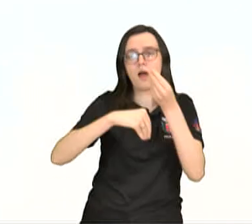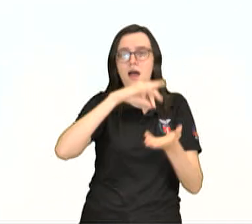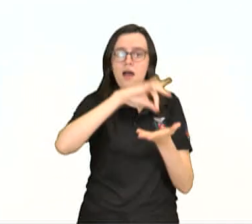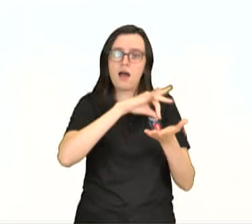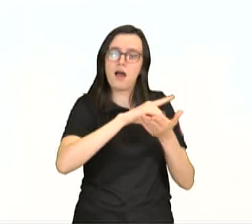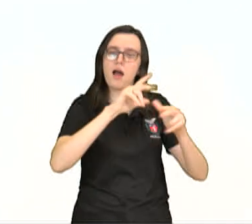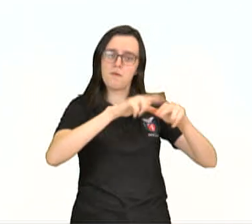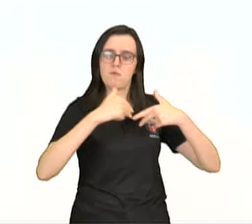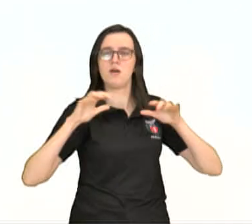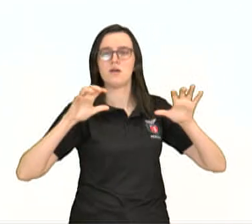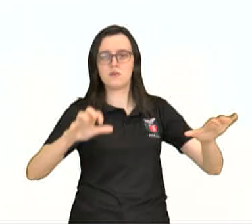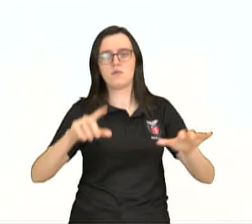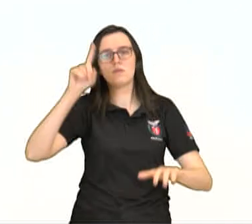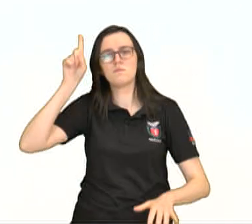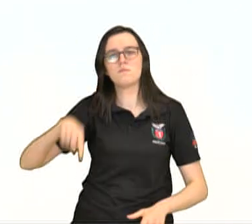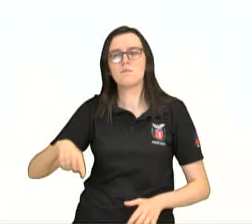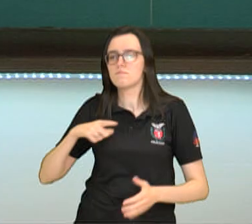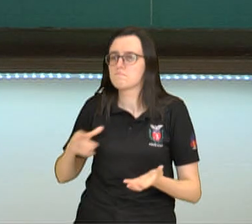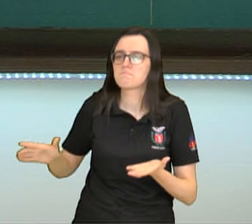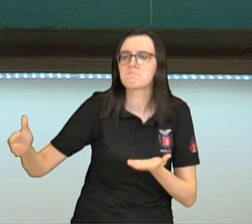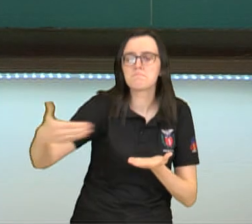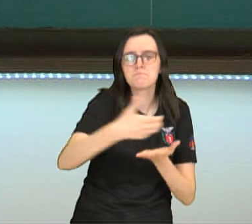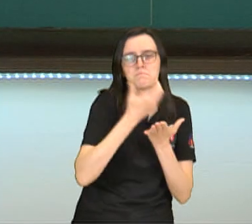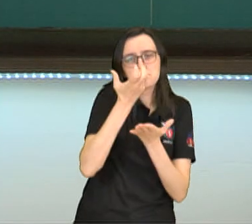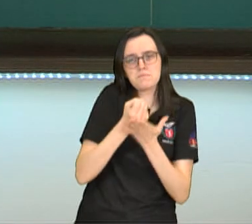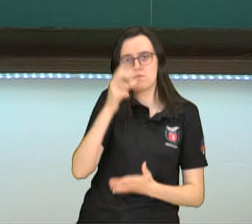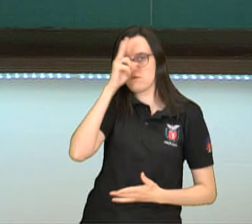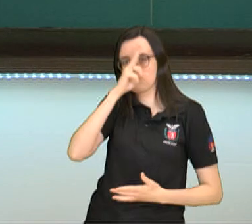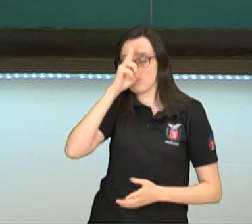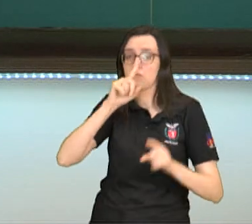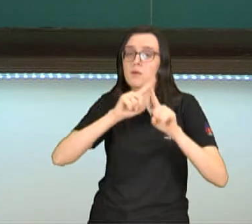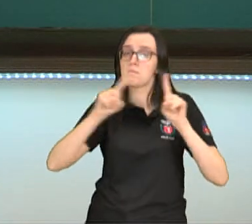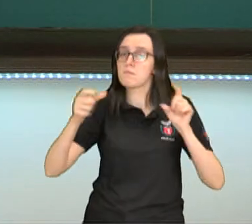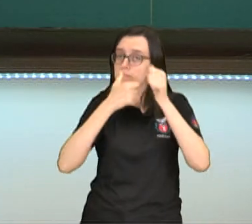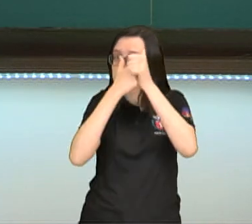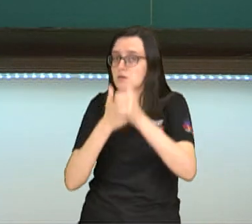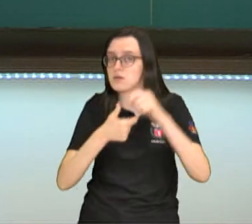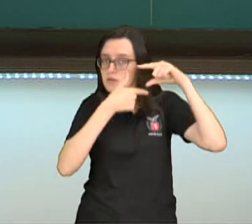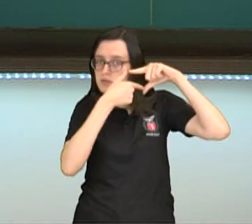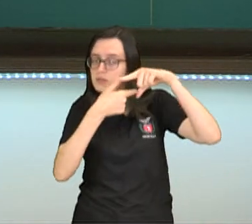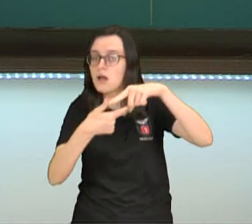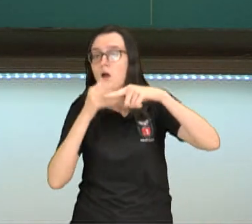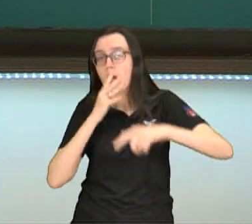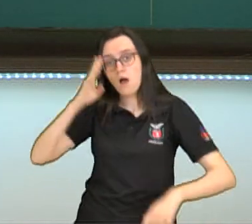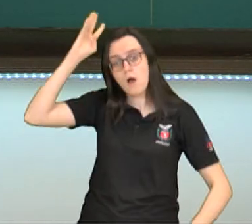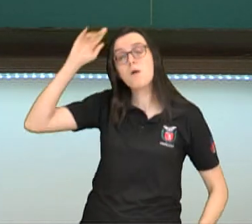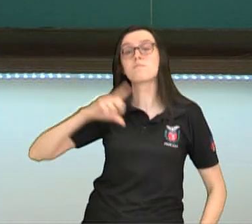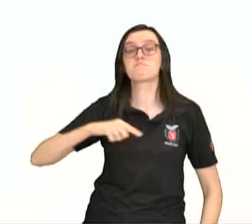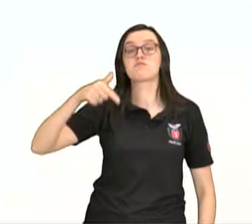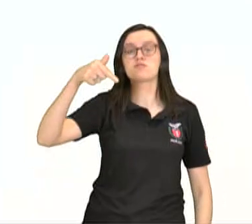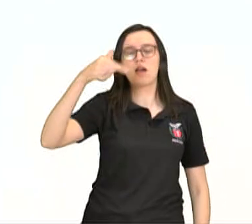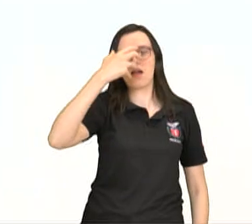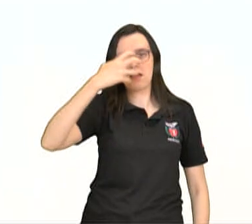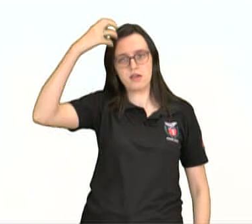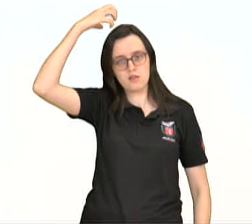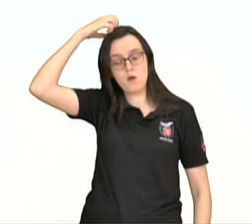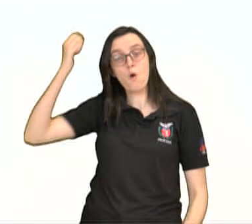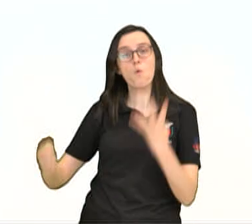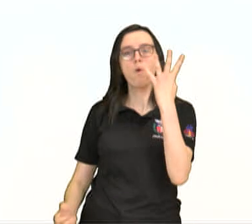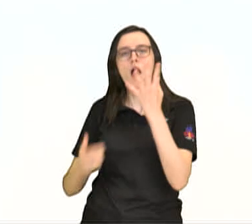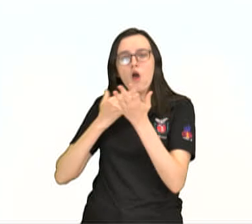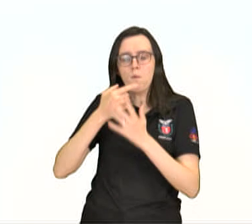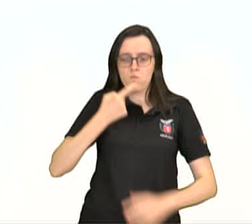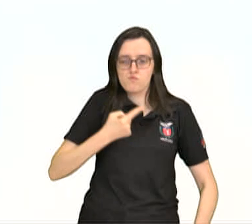conta dessa questão das fontes mesmo, tá, pessoal? Mas segundo a tradição, Roma teve 7 reis. Os 4 primeiros a